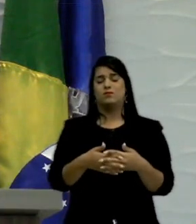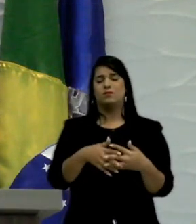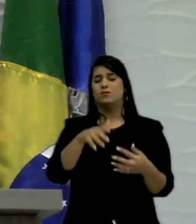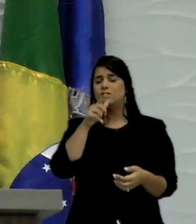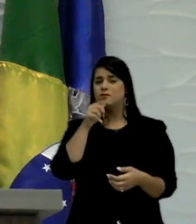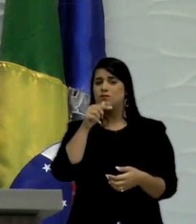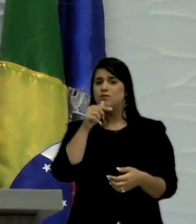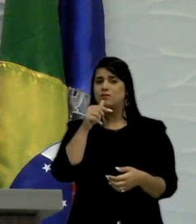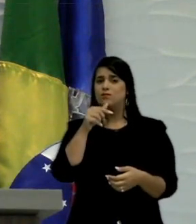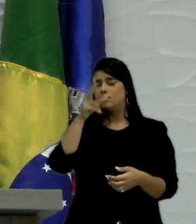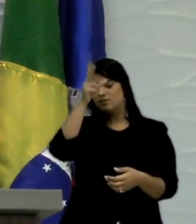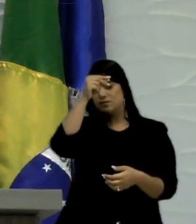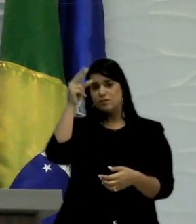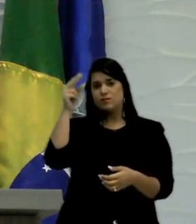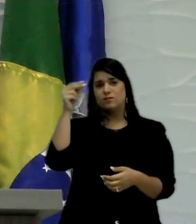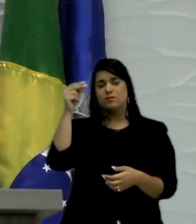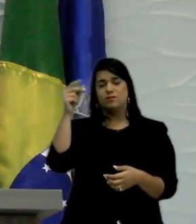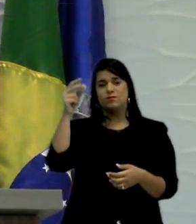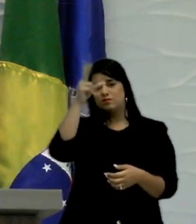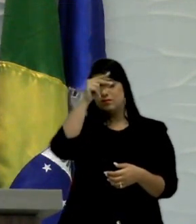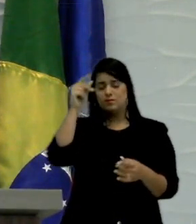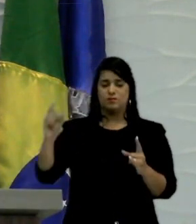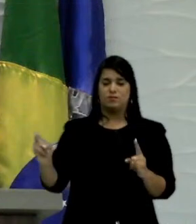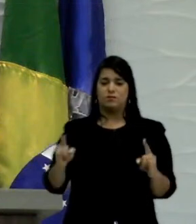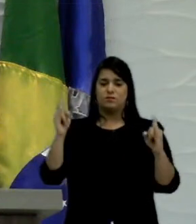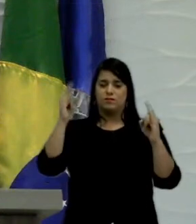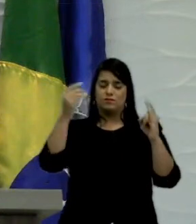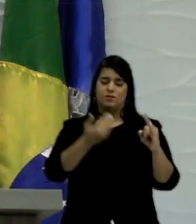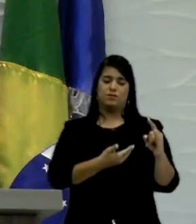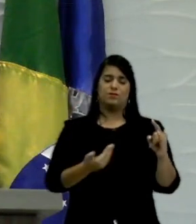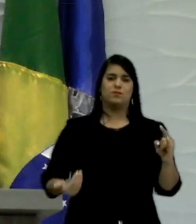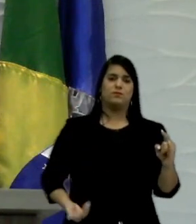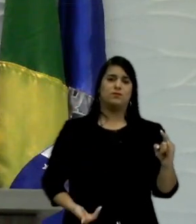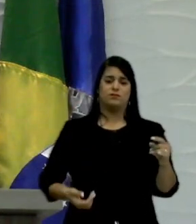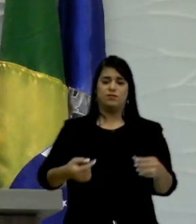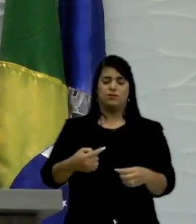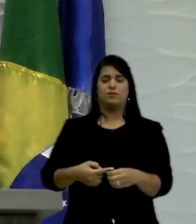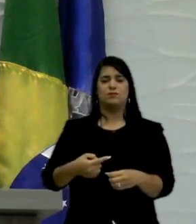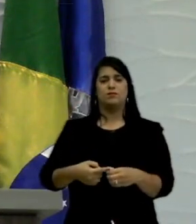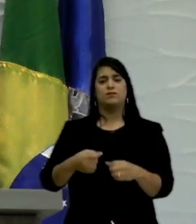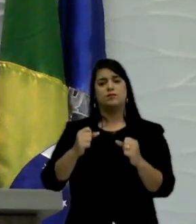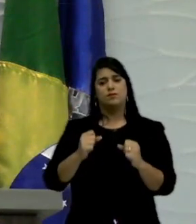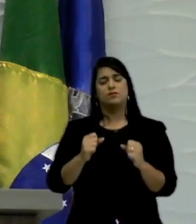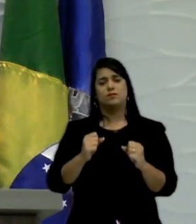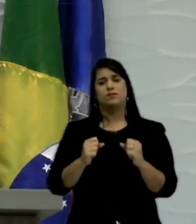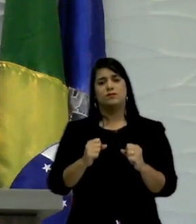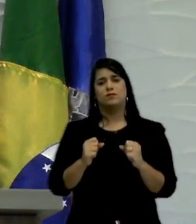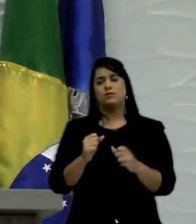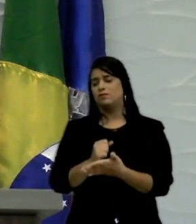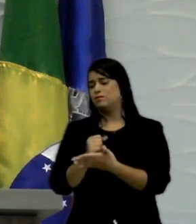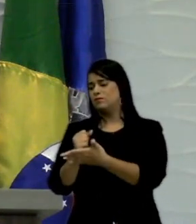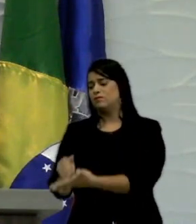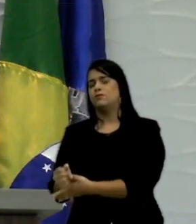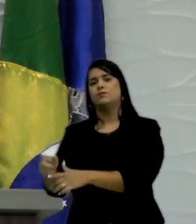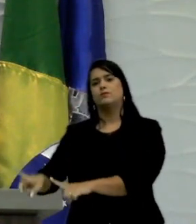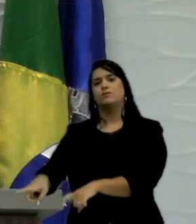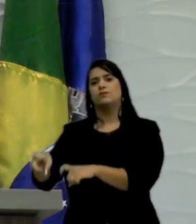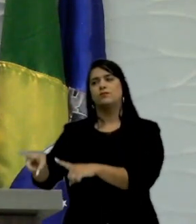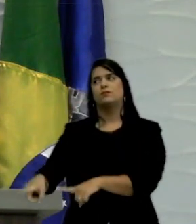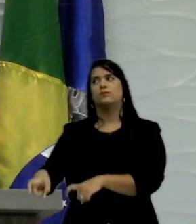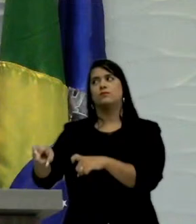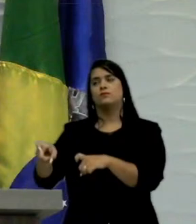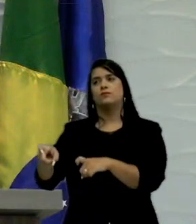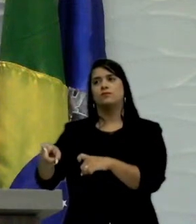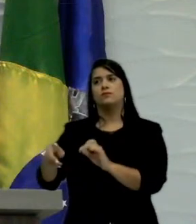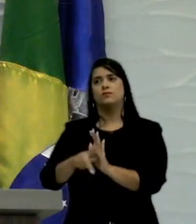estão abastecendo os prédios públicos que poderia, do centro da cidade, que poderiam, né, estar sendo abastecidos pela